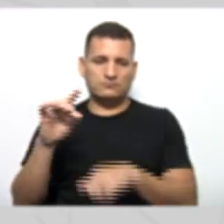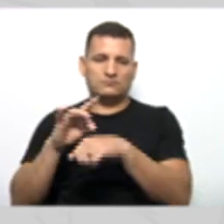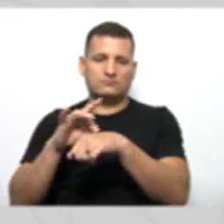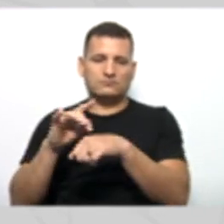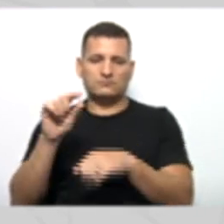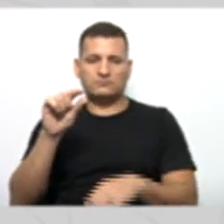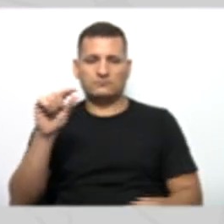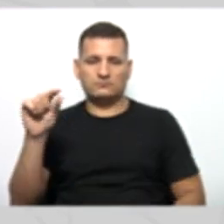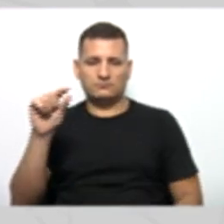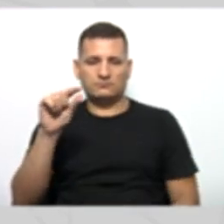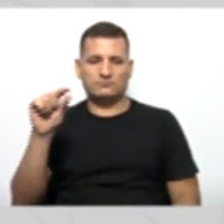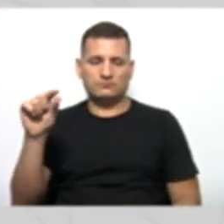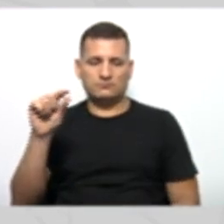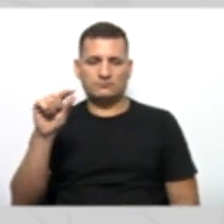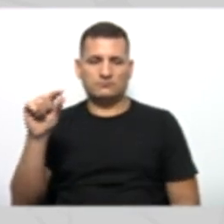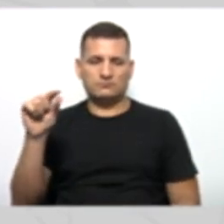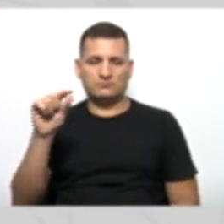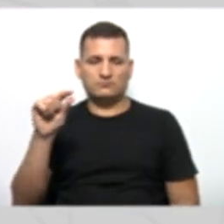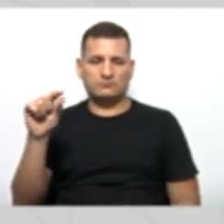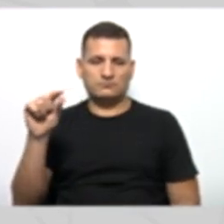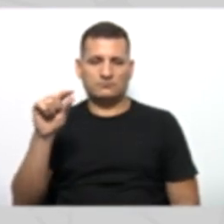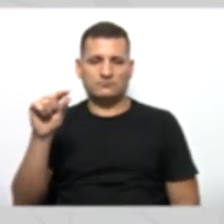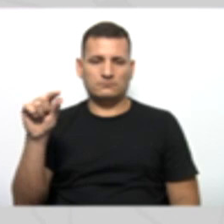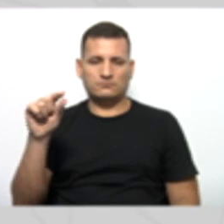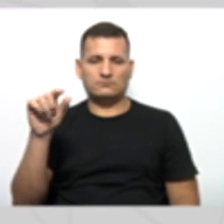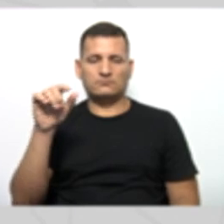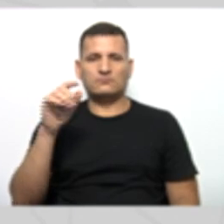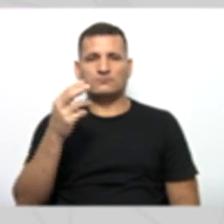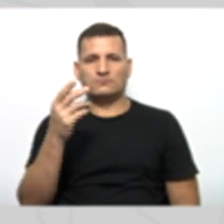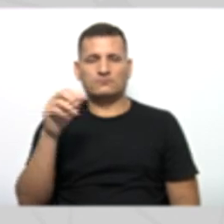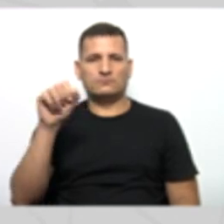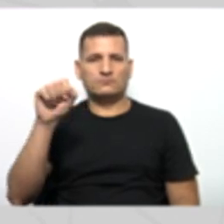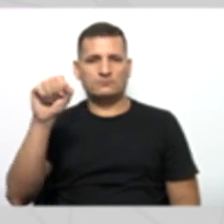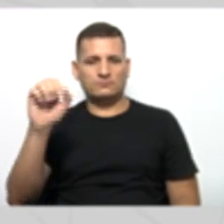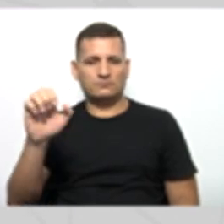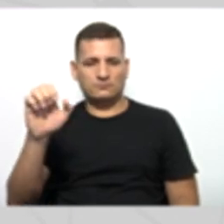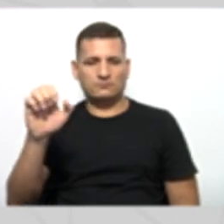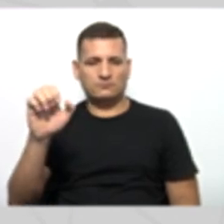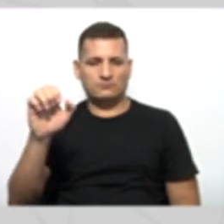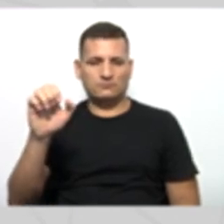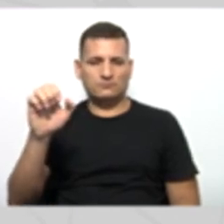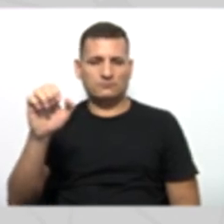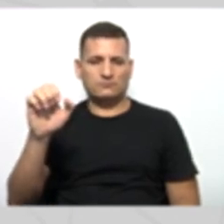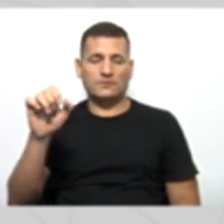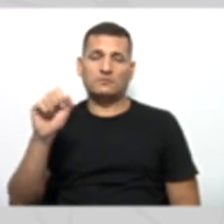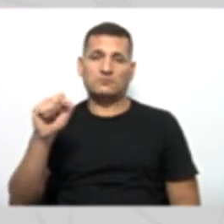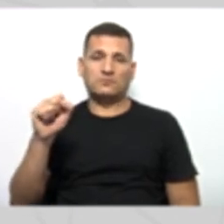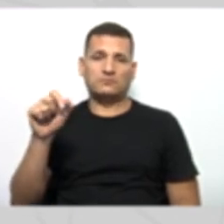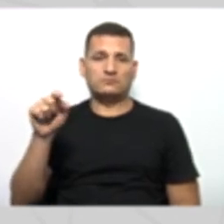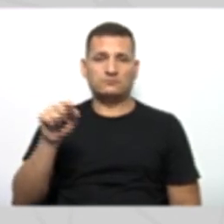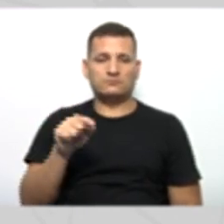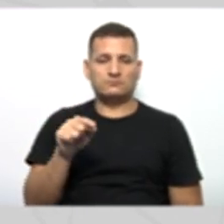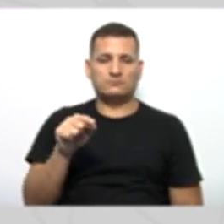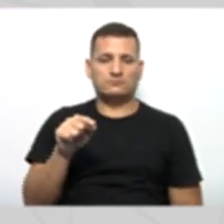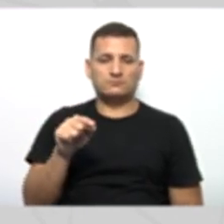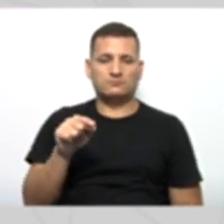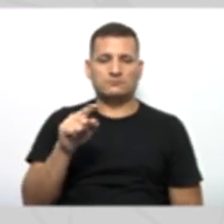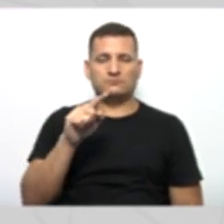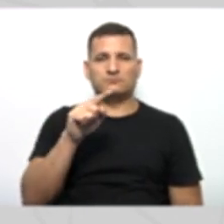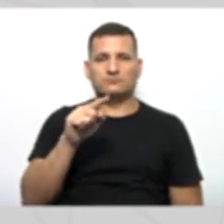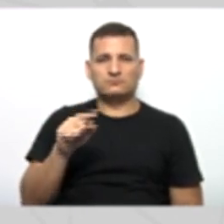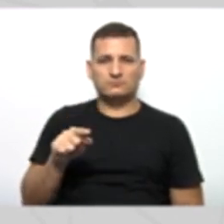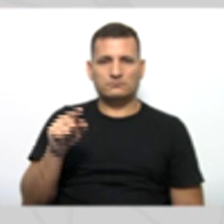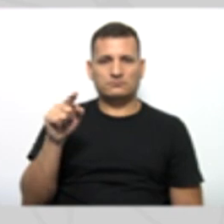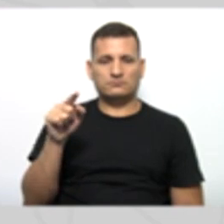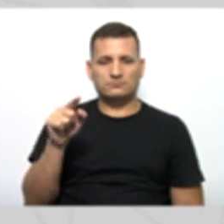opção de você ter é como se fosse o se, ó. Ele pode vir cancelar o pedido ou ele pode alterar